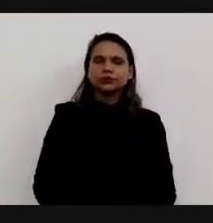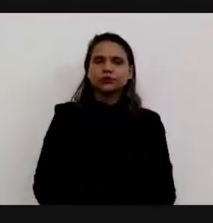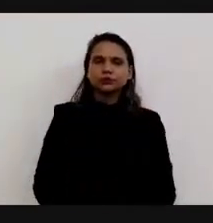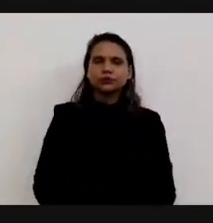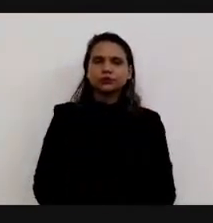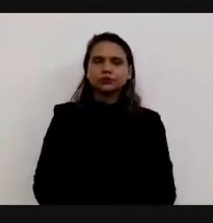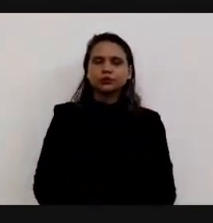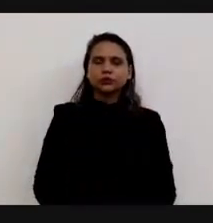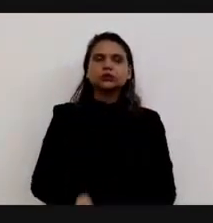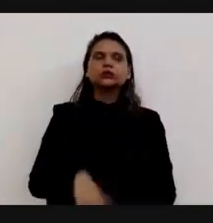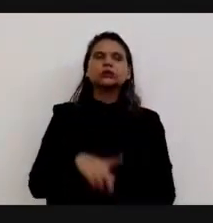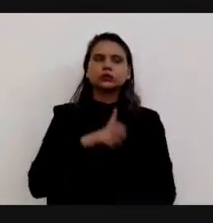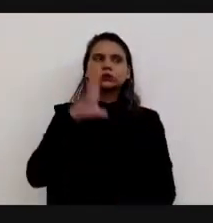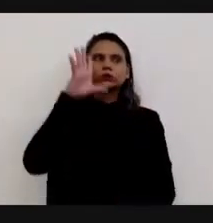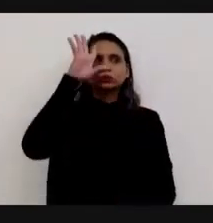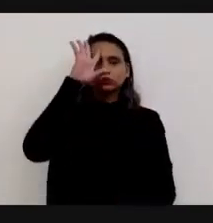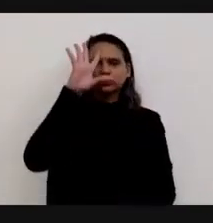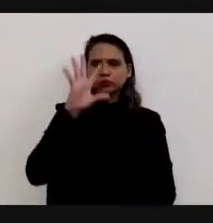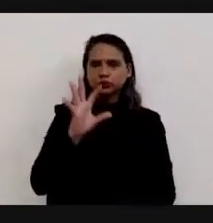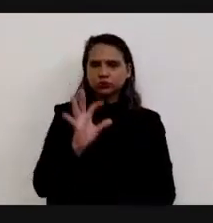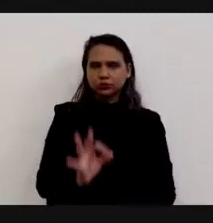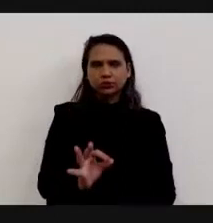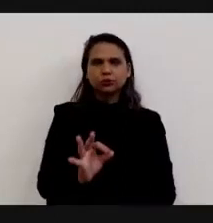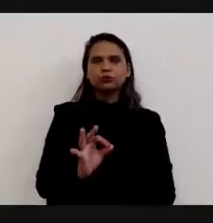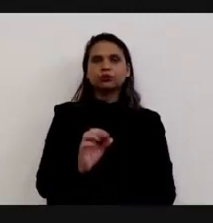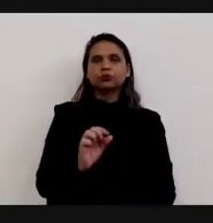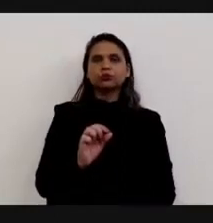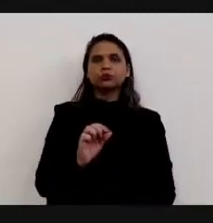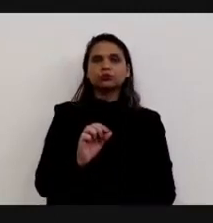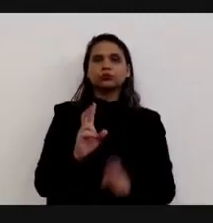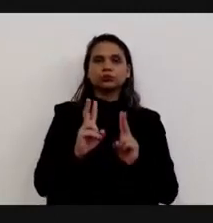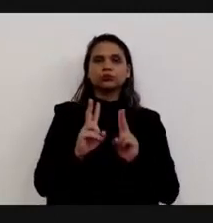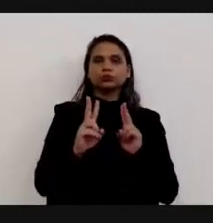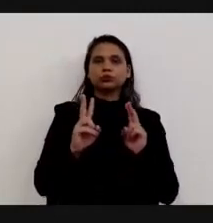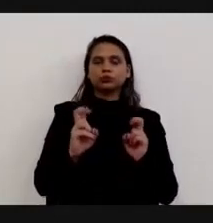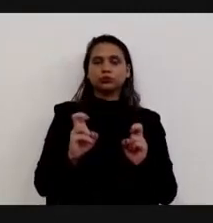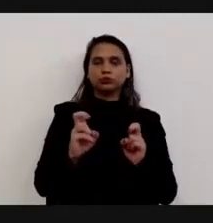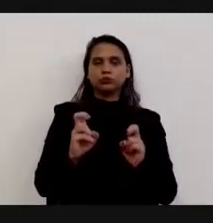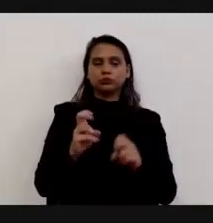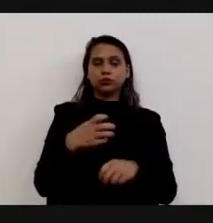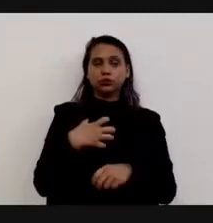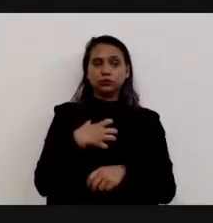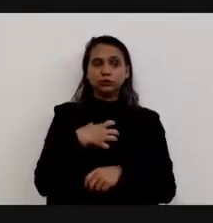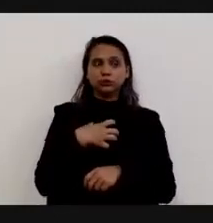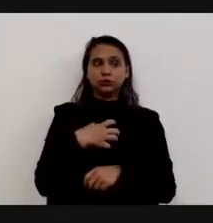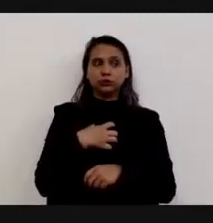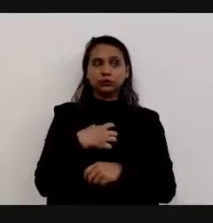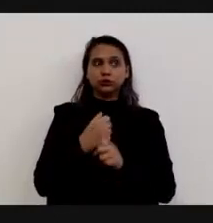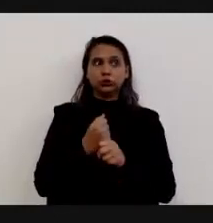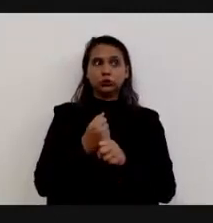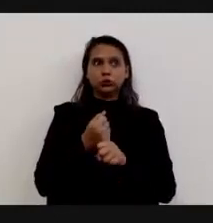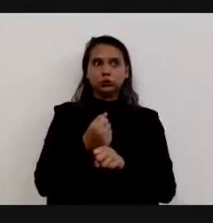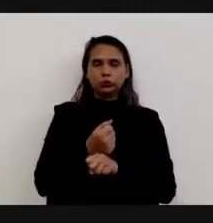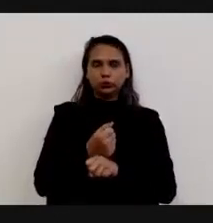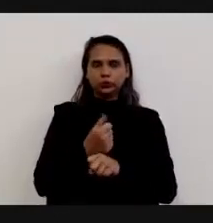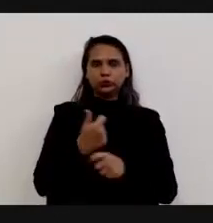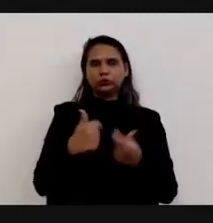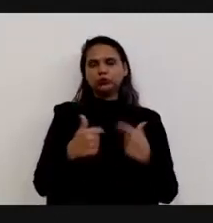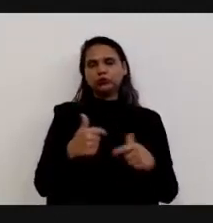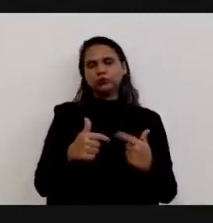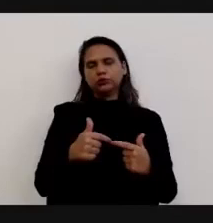e ter uma compreensão sobre a síndrome do esgotamento no trabalho. E aqui eu entro já na